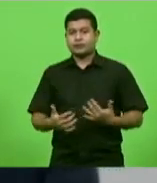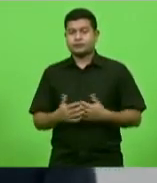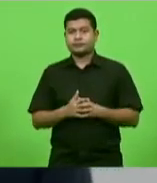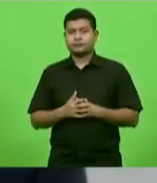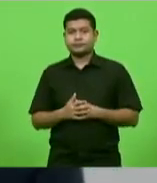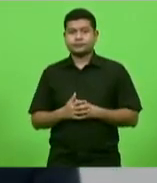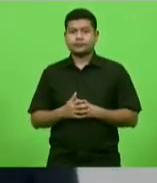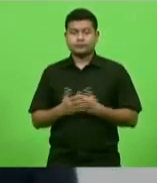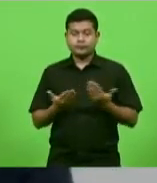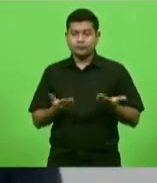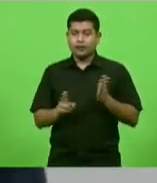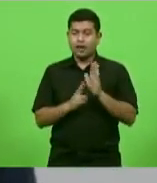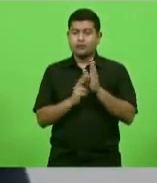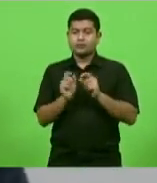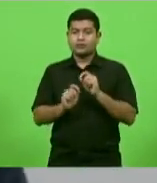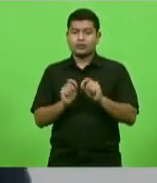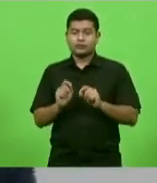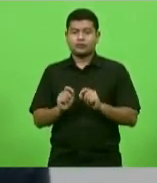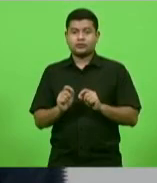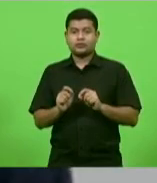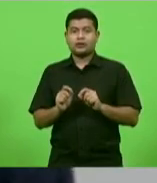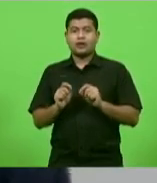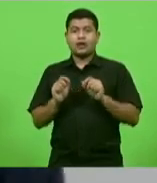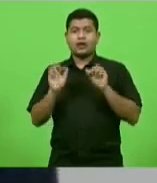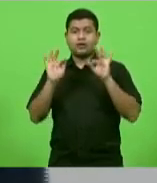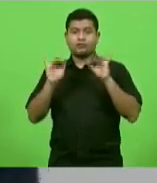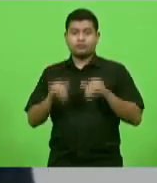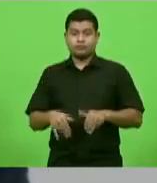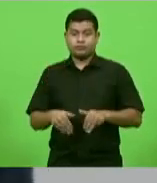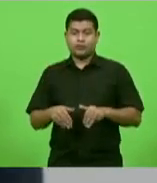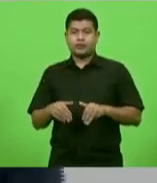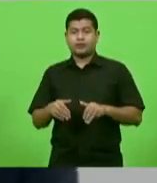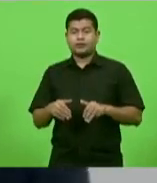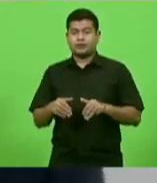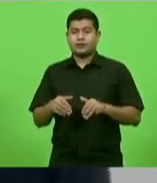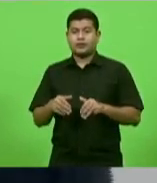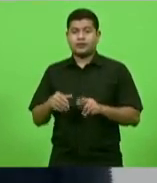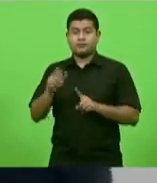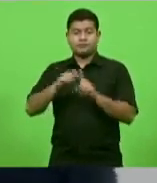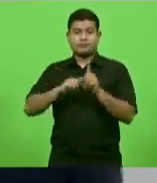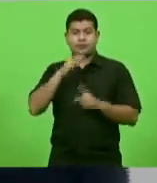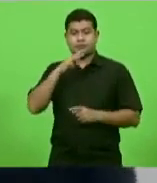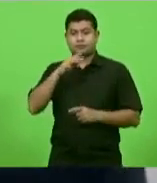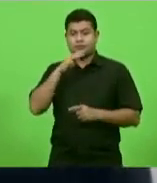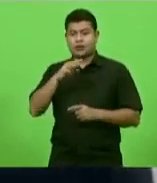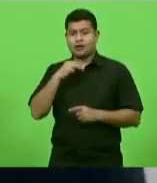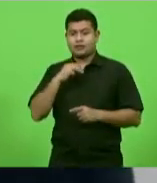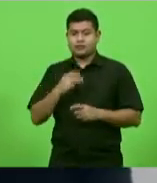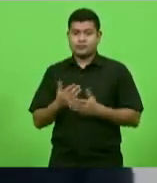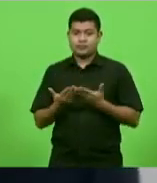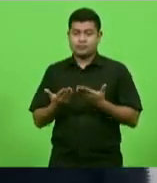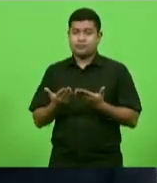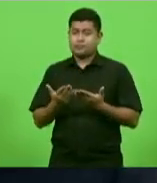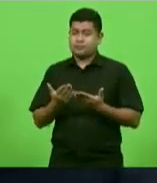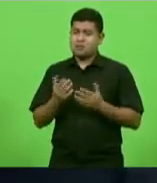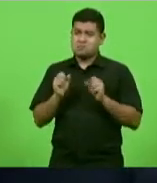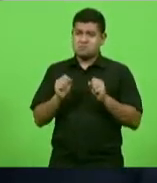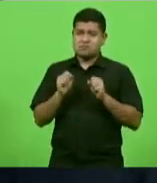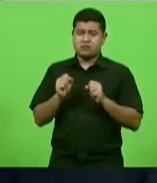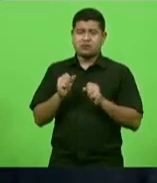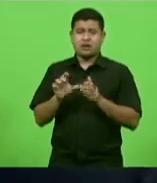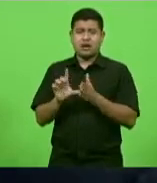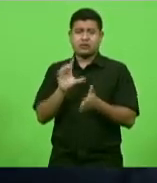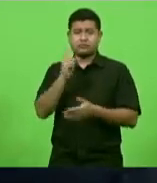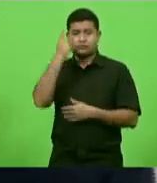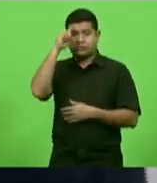Assume-se a isso? Ainda no findar do mês de março, em data inconclusiva, mas, por certo, antes